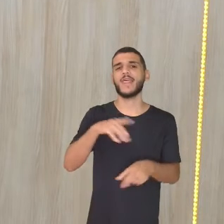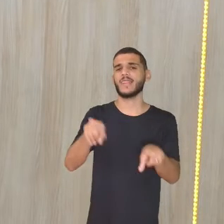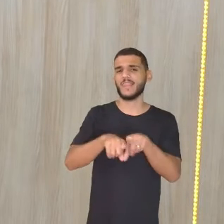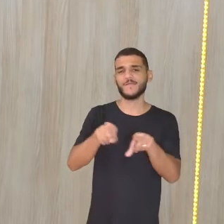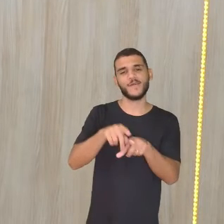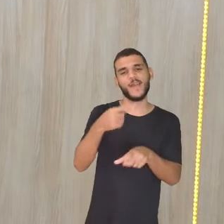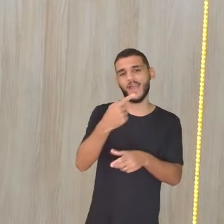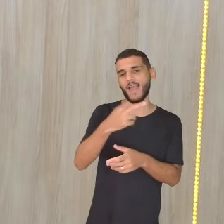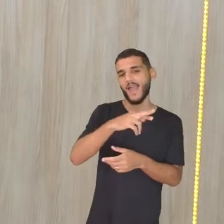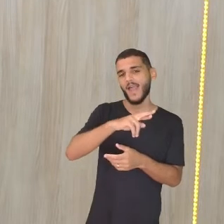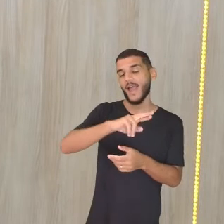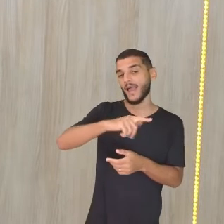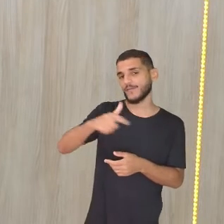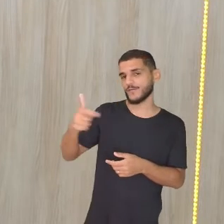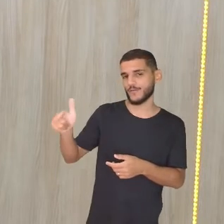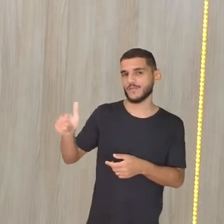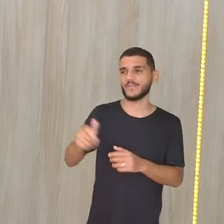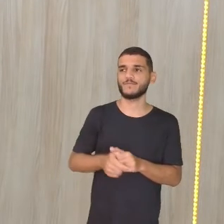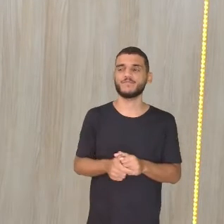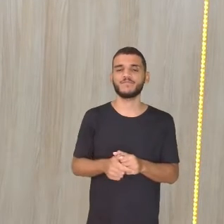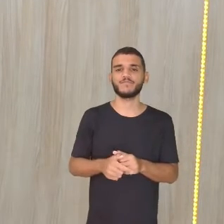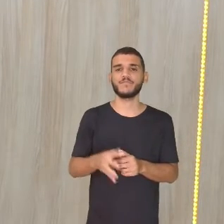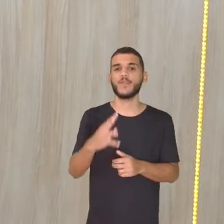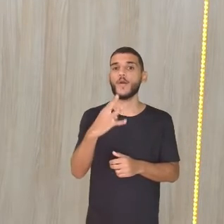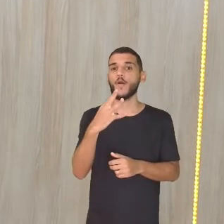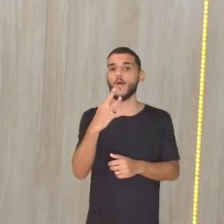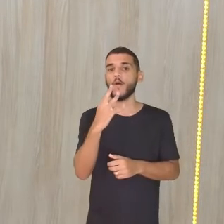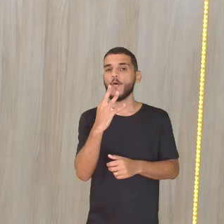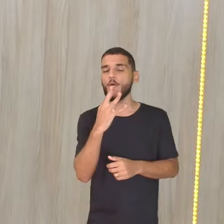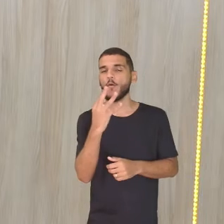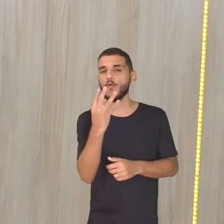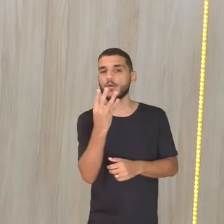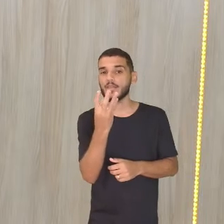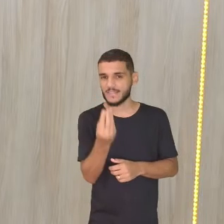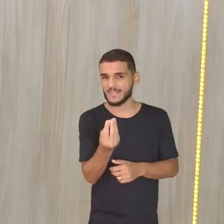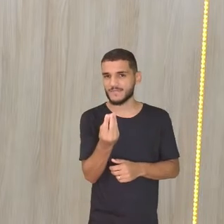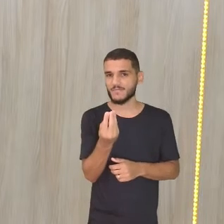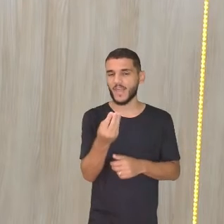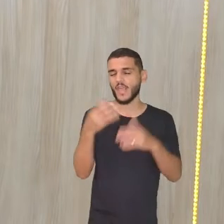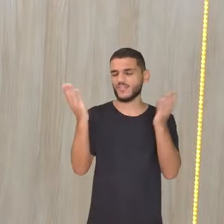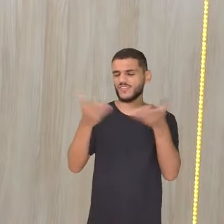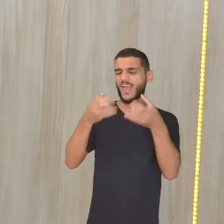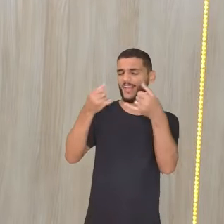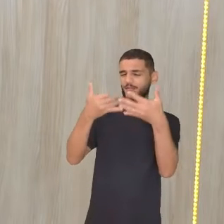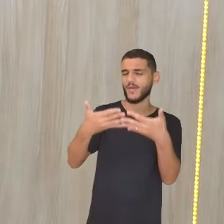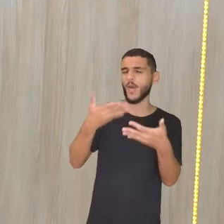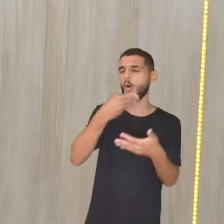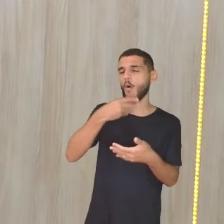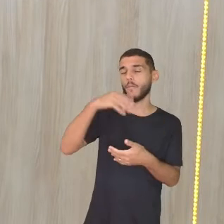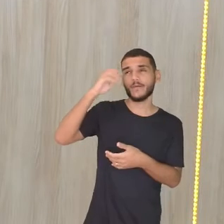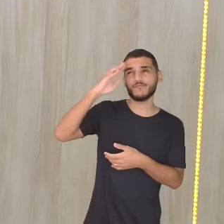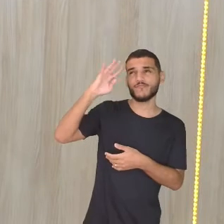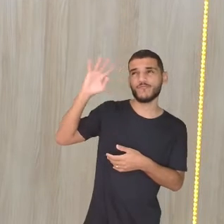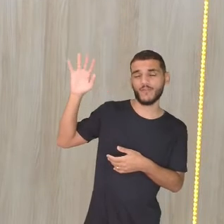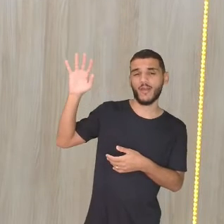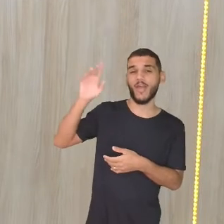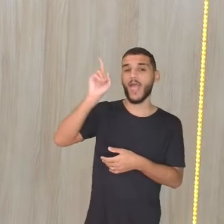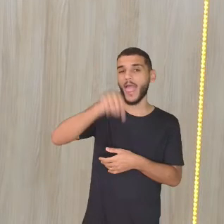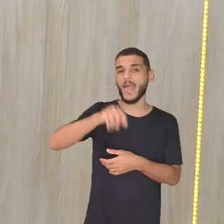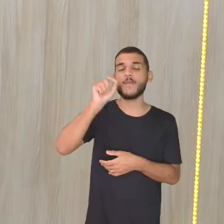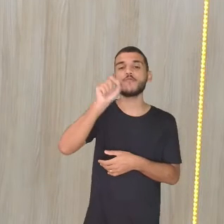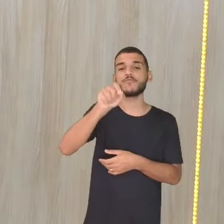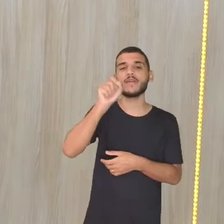outras. Conhecimento, já diz, não é? Os teóricos. Conhecimento é